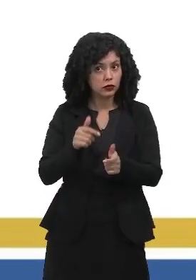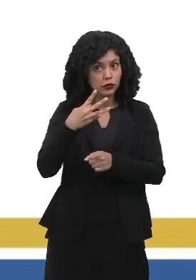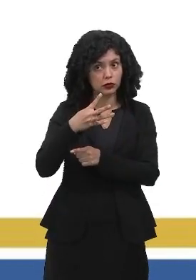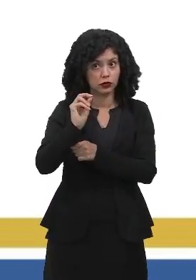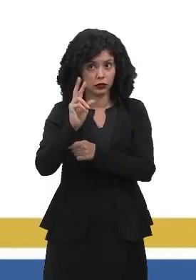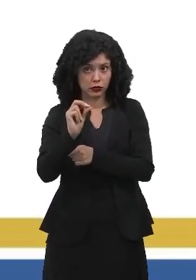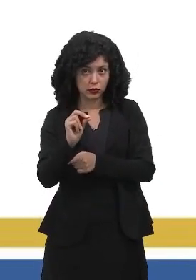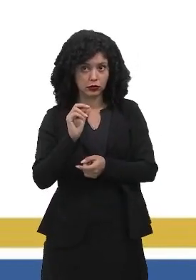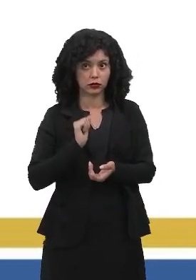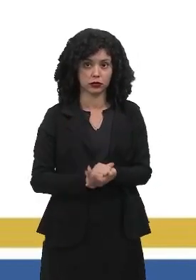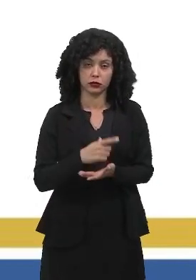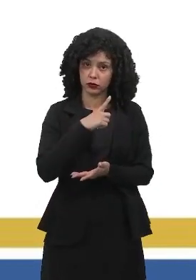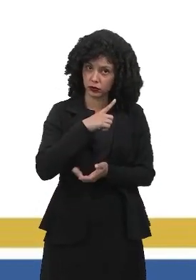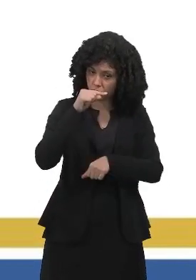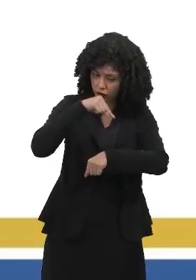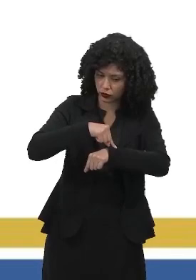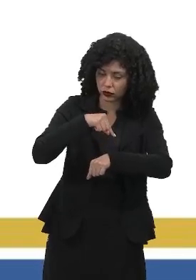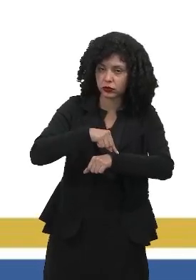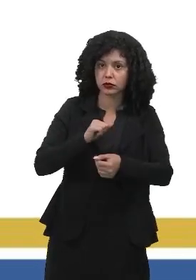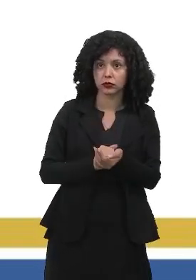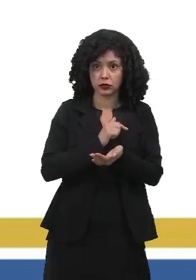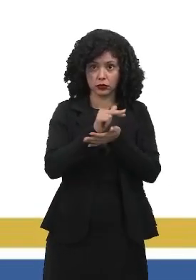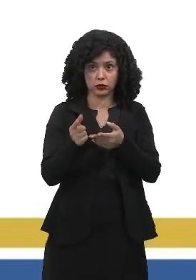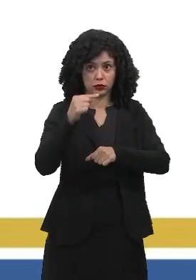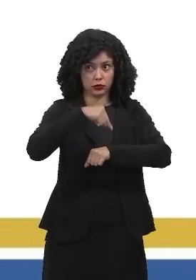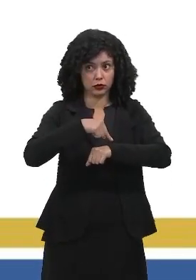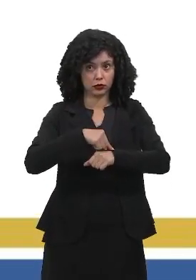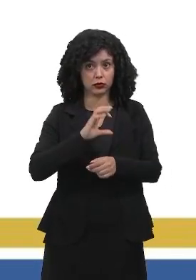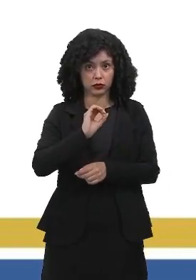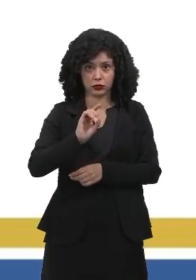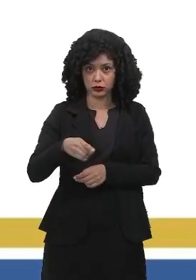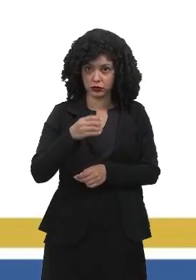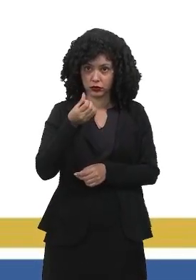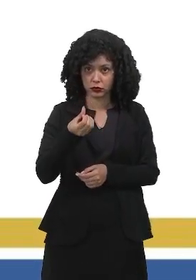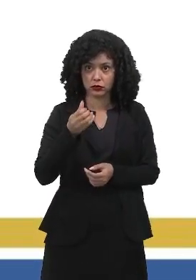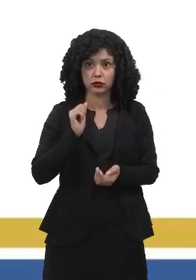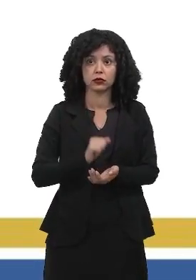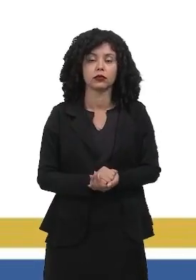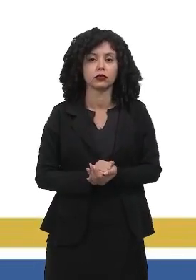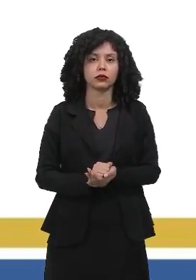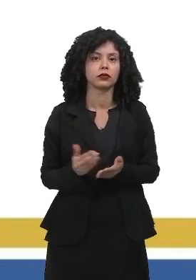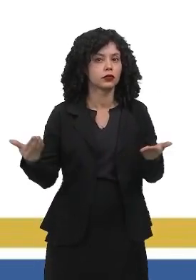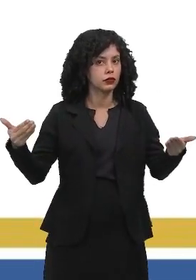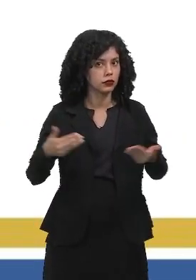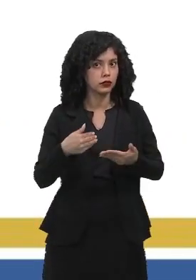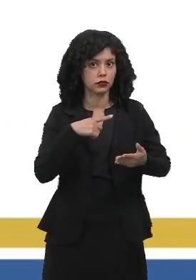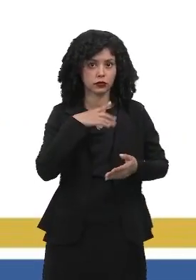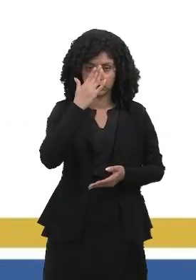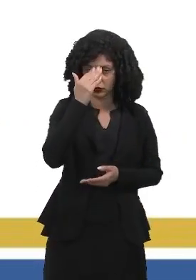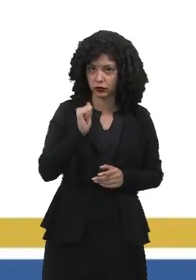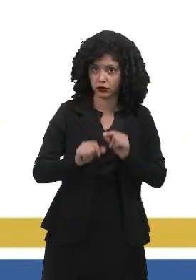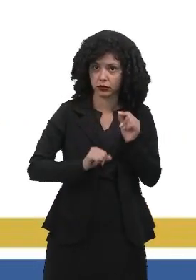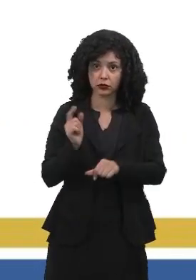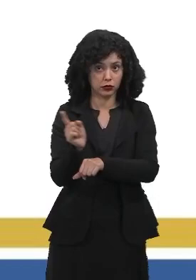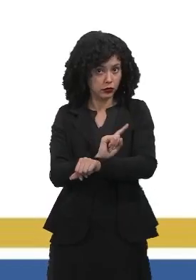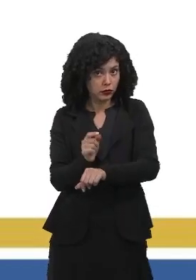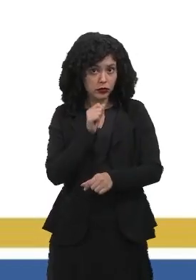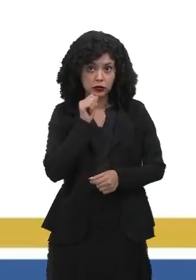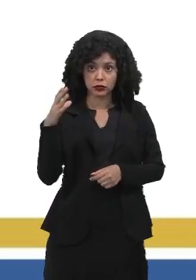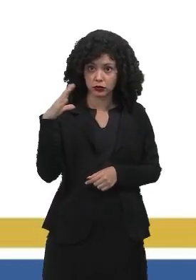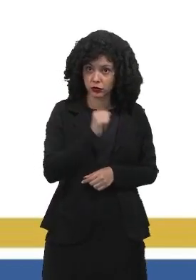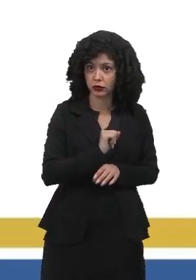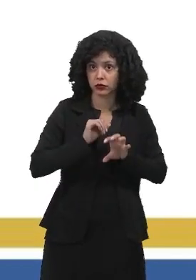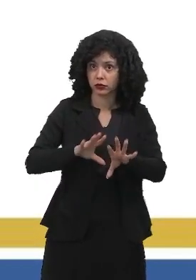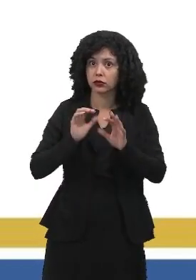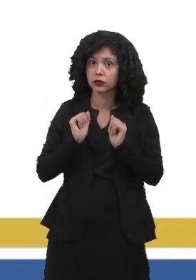450 metros, temos o tempo, a variação de tempo, que é 0,6 segundos, e agora queremos saber o quê? A velocidade. Dessa maneira,